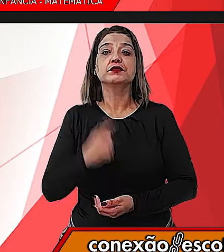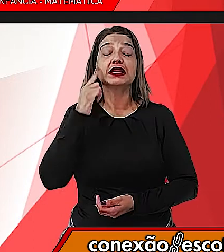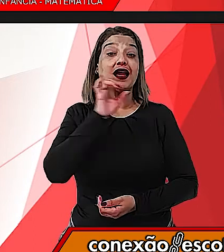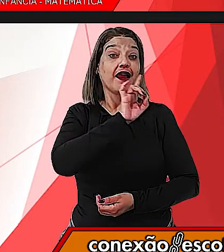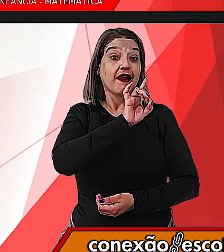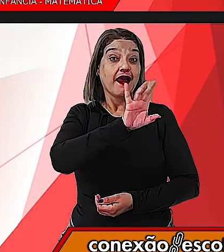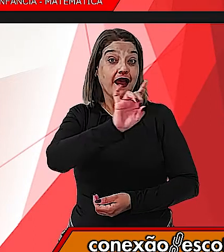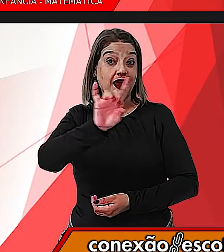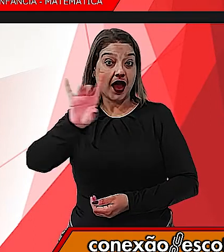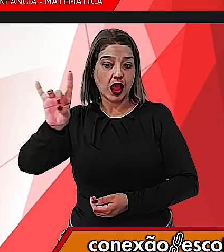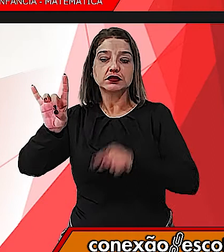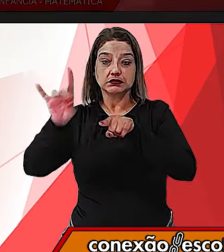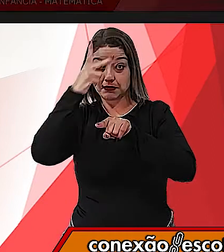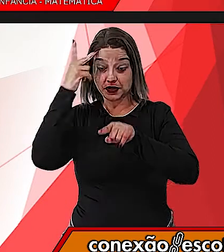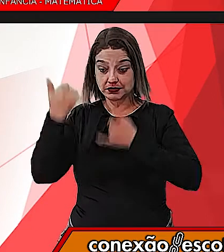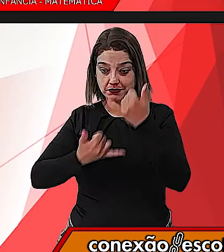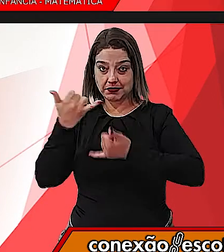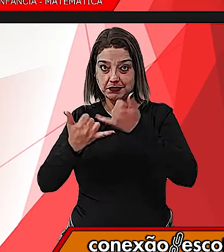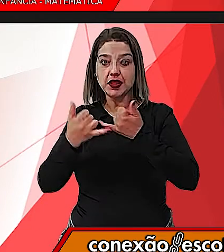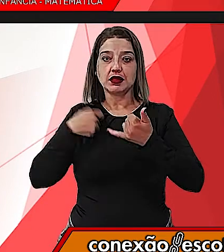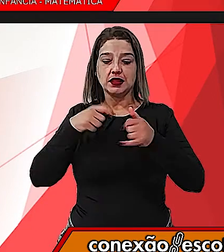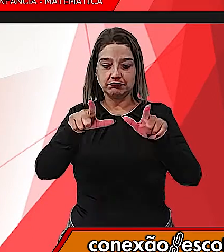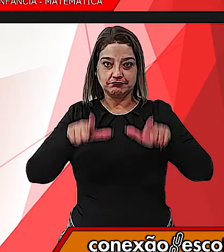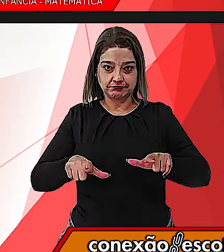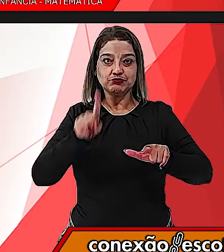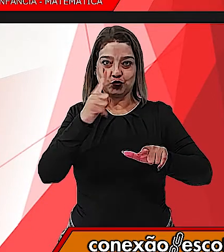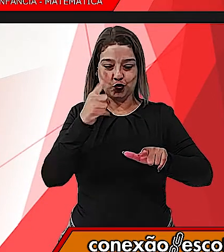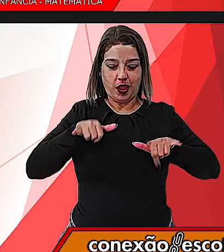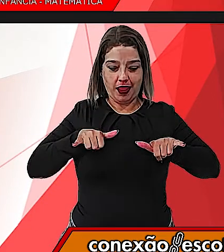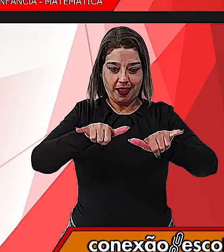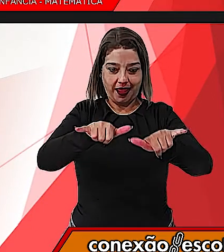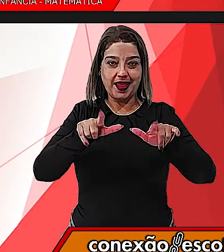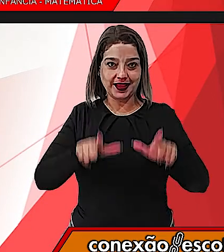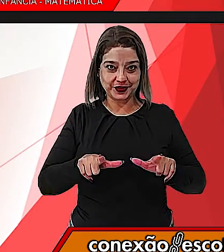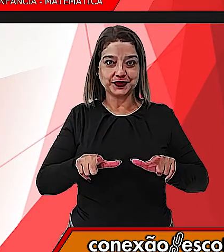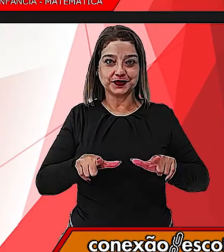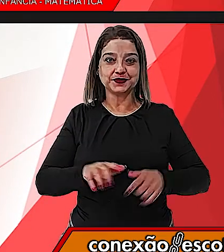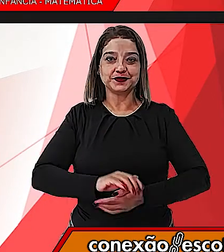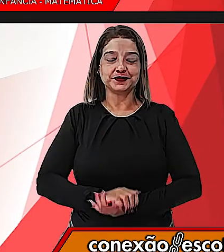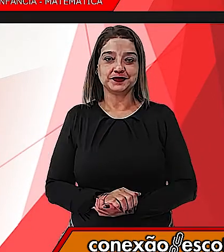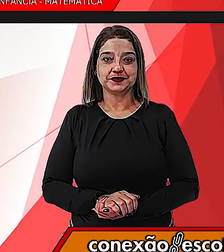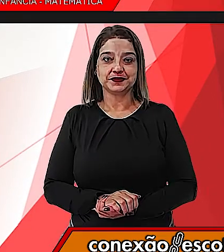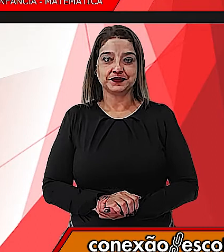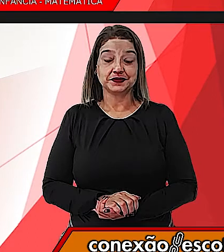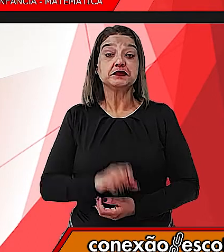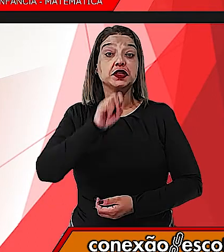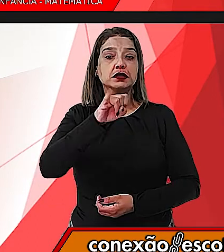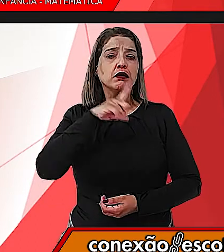Cada jogador pega um carrinho, como temos aqui, né? Se